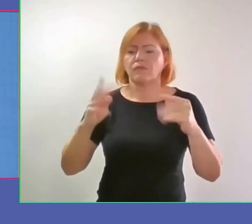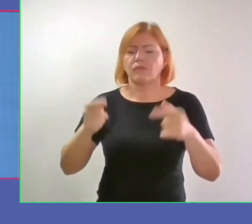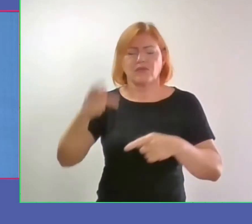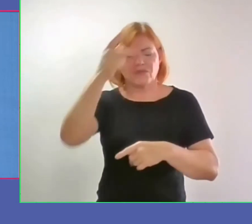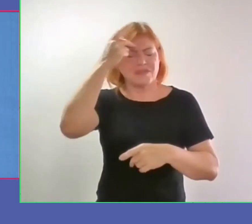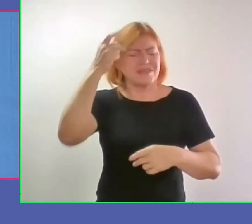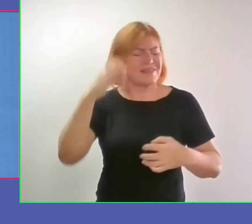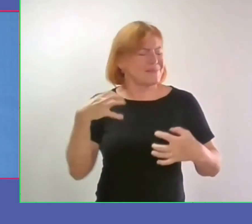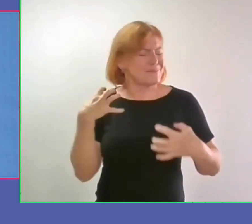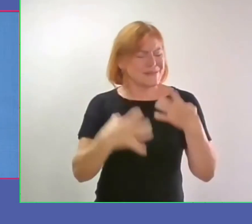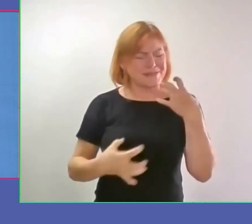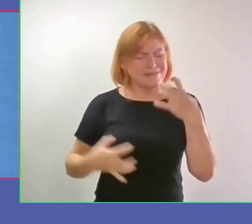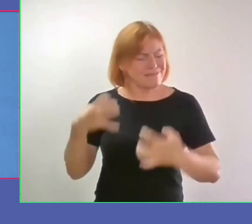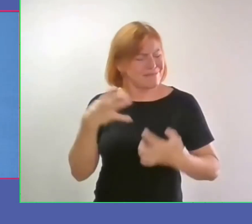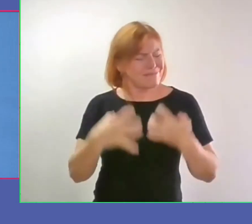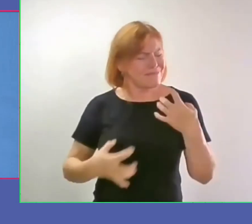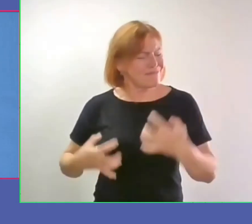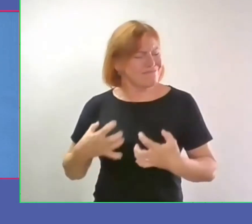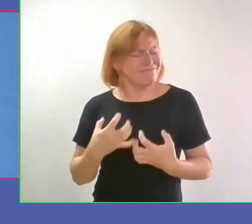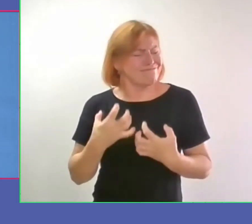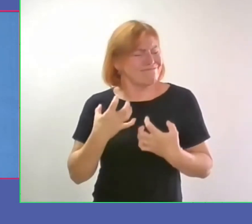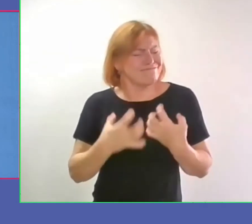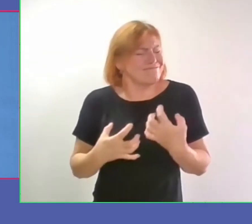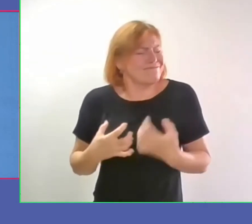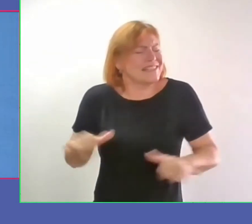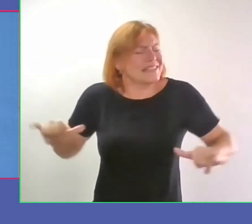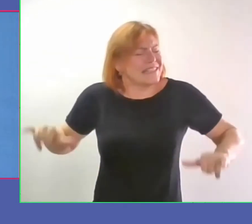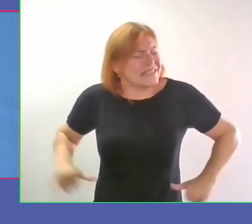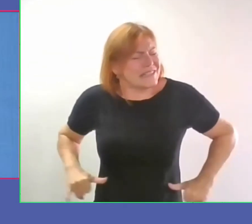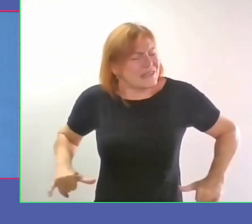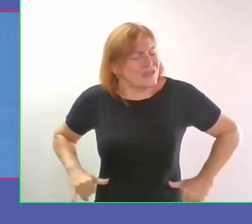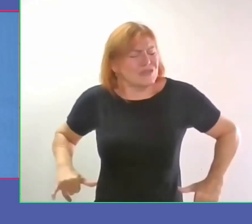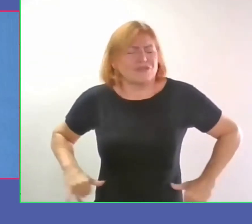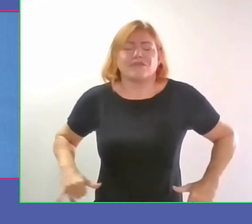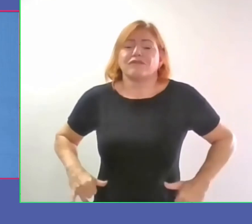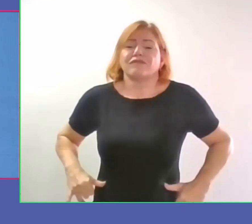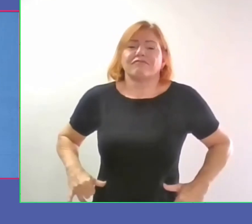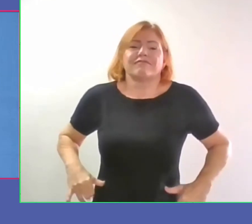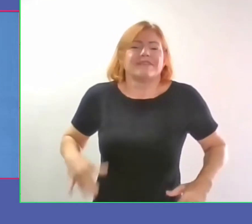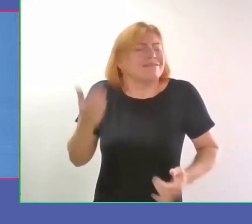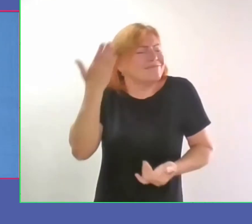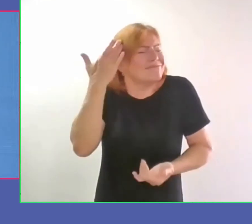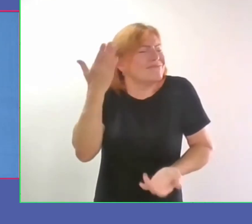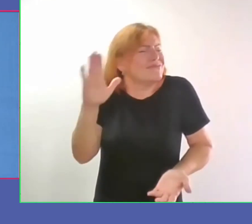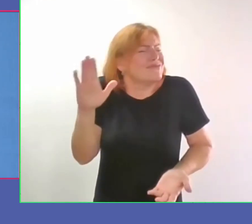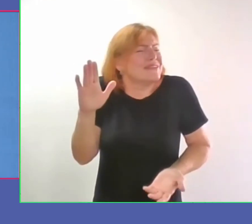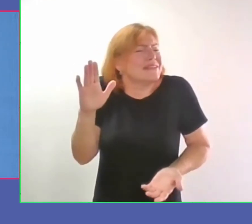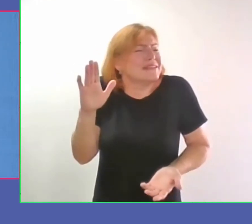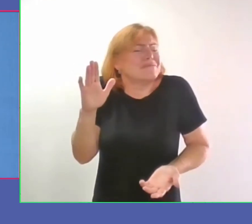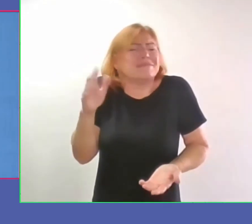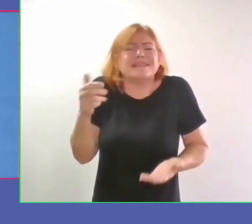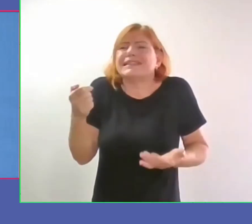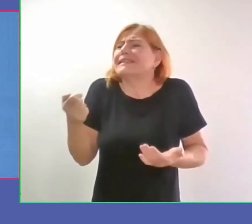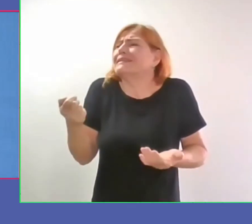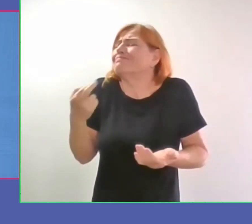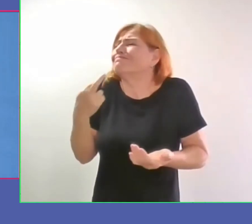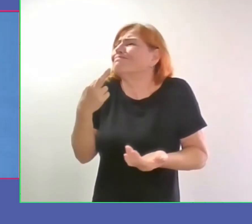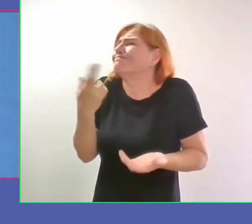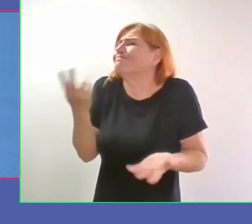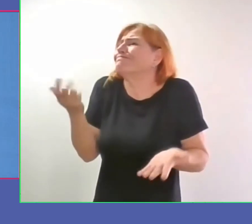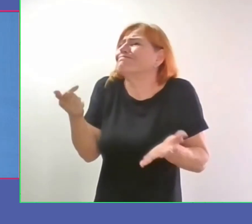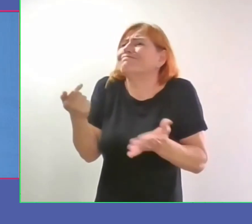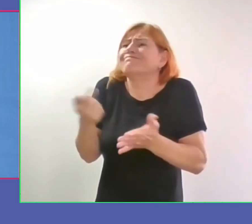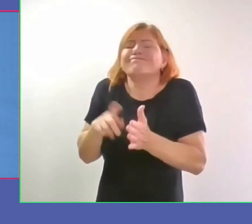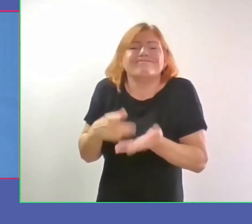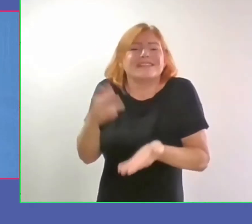angustiadas, sofrendo, sem saber qual é a solução, não sabe por que estava sofrendo aquilo